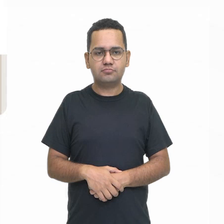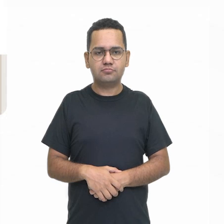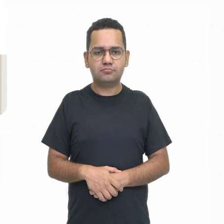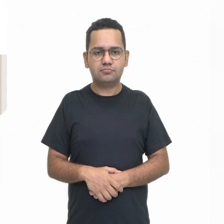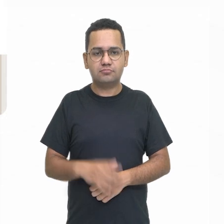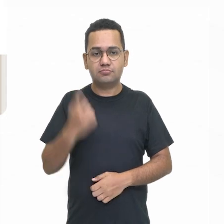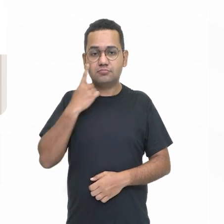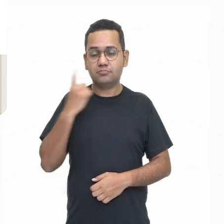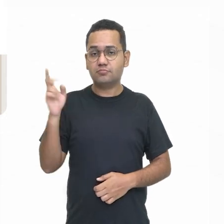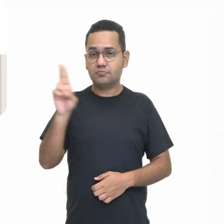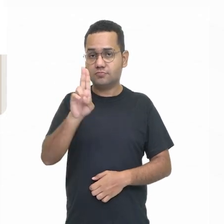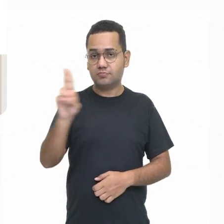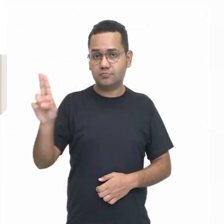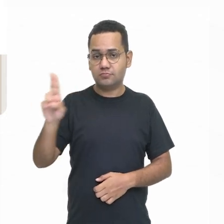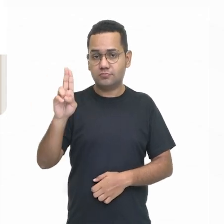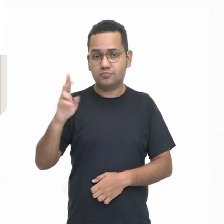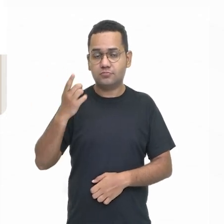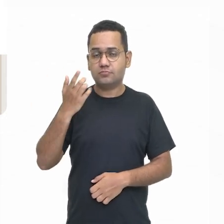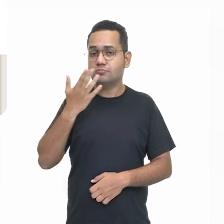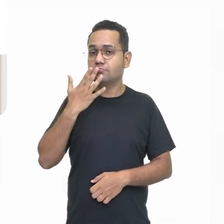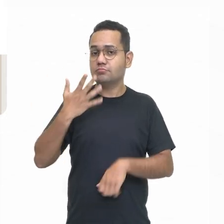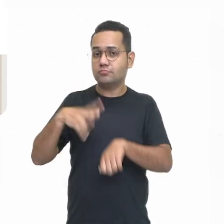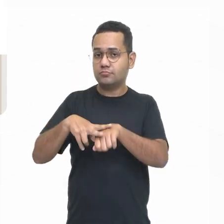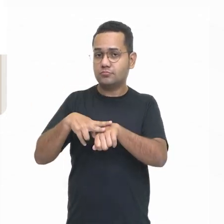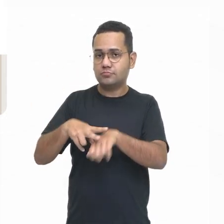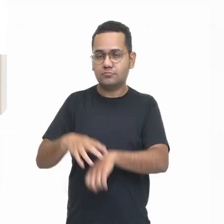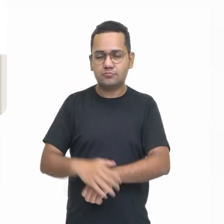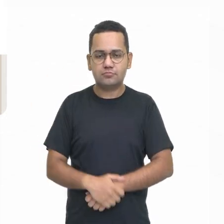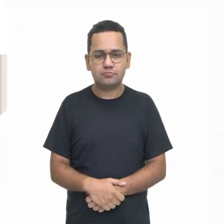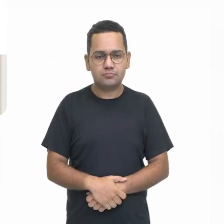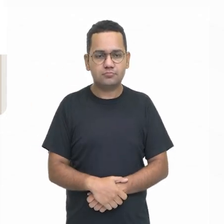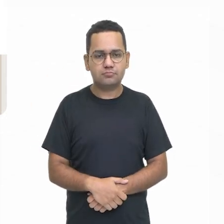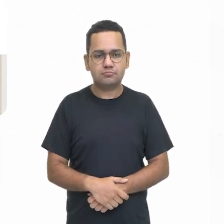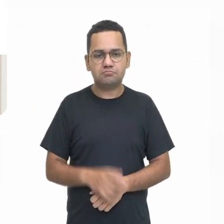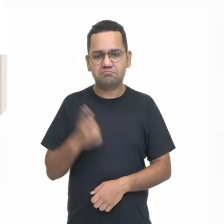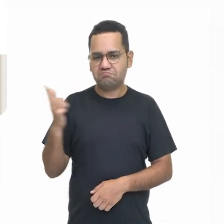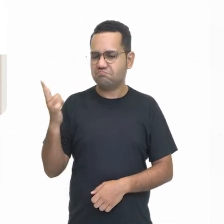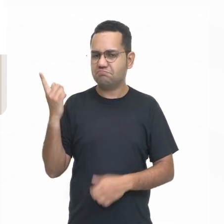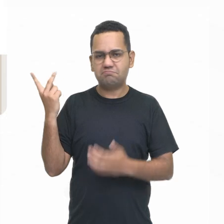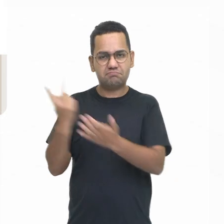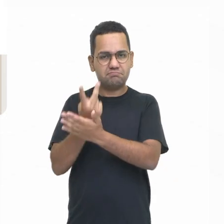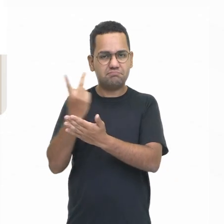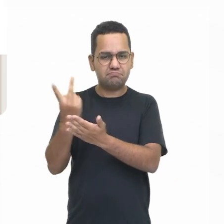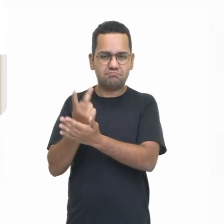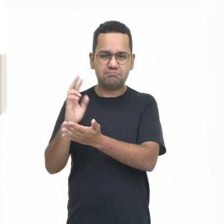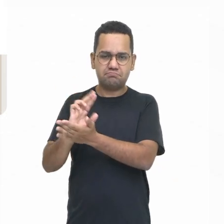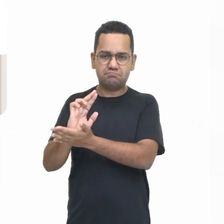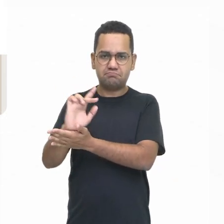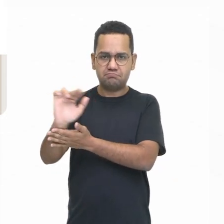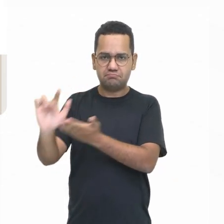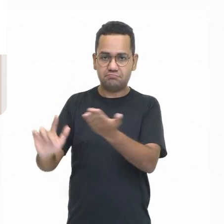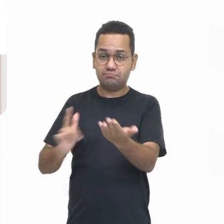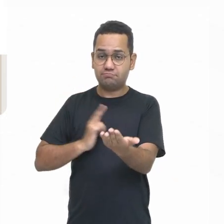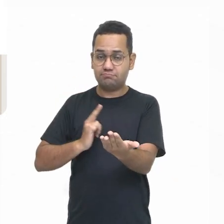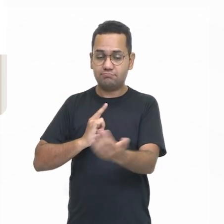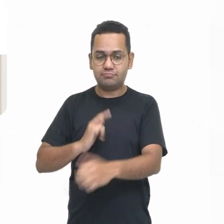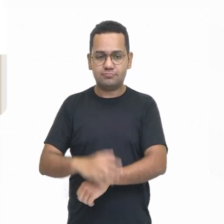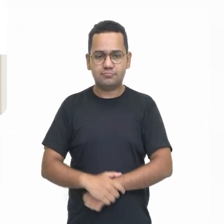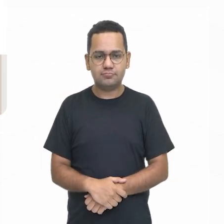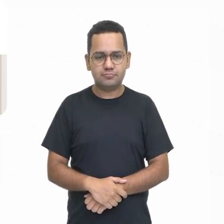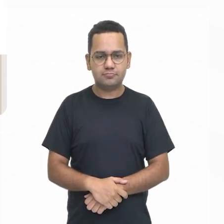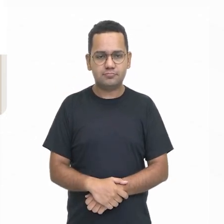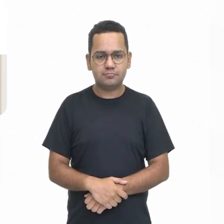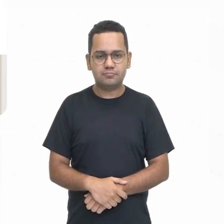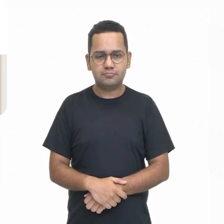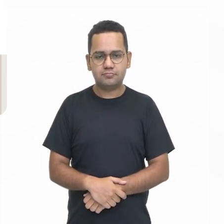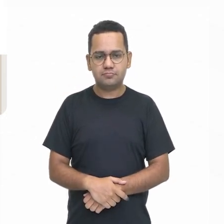de marcha do progresso, sendo que essa imagem tem inúmeros erros. O primeiro dos erros é que o verdadeiro